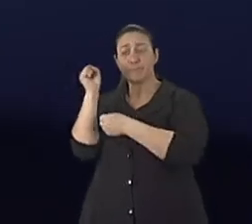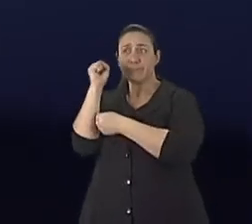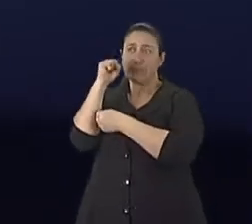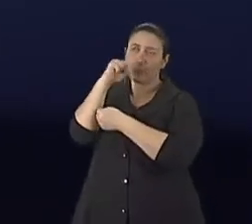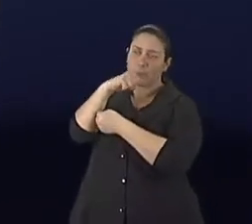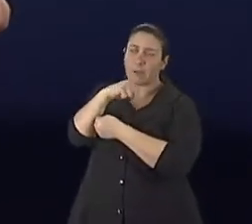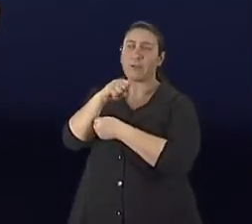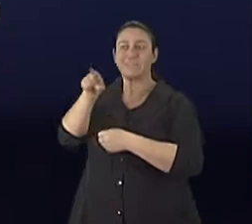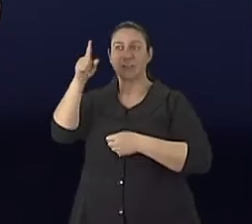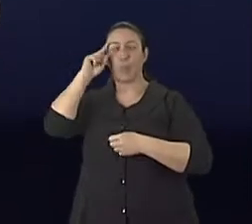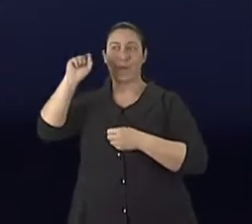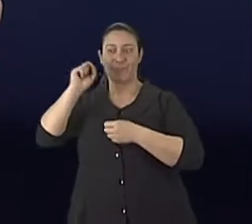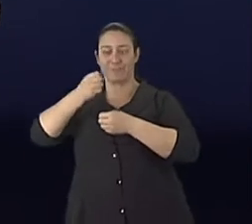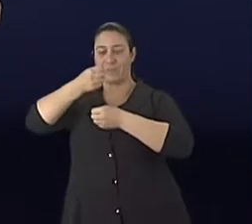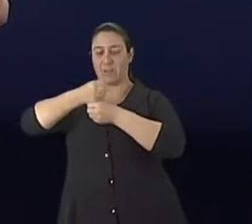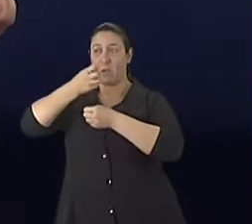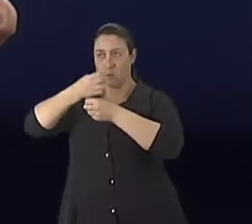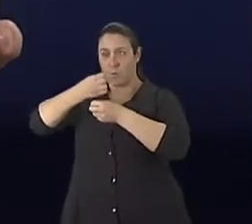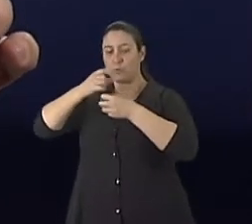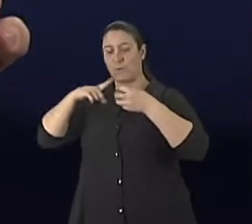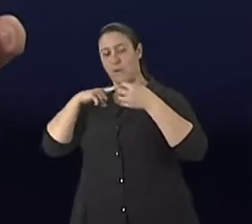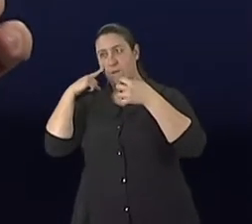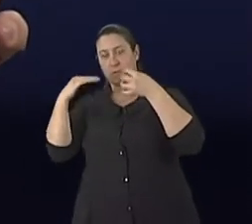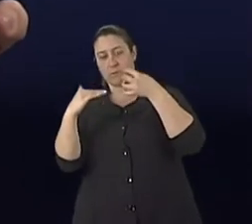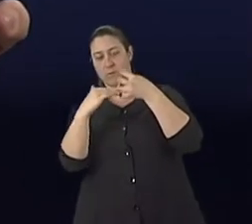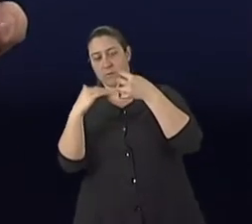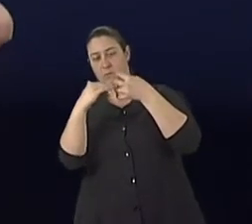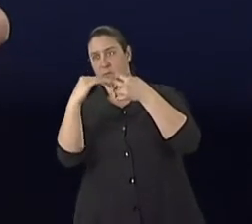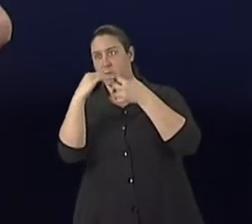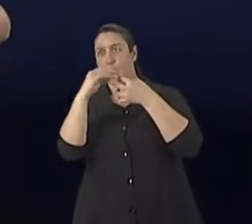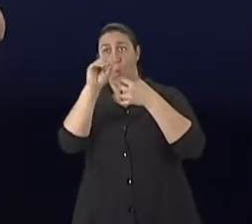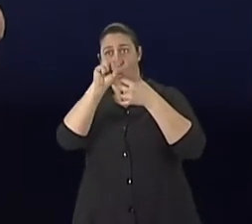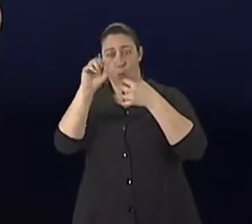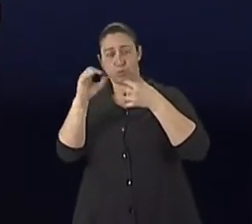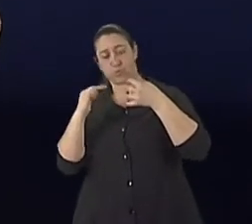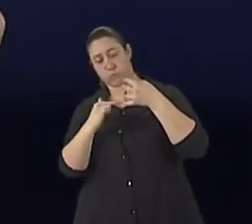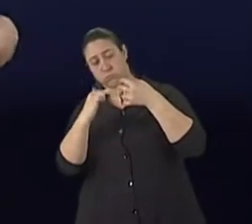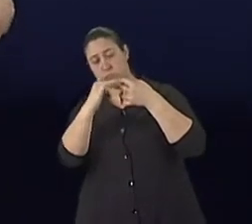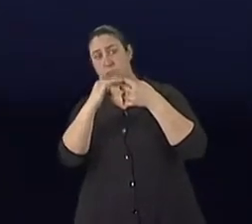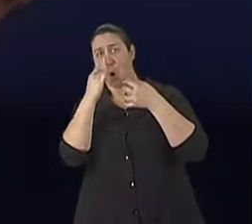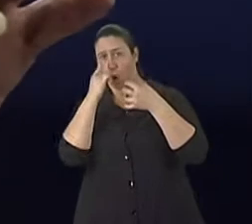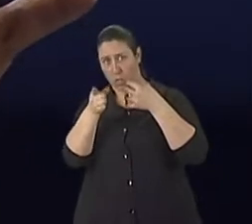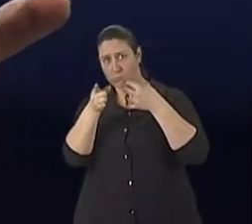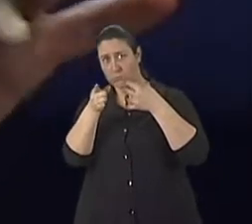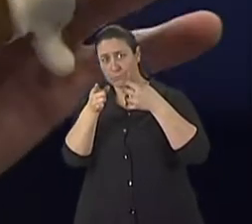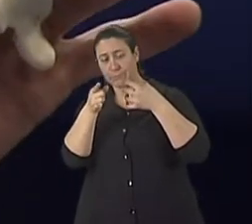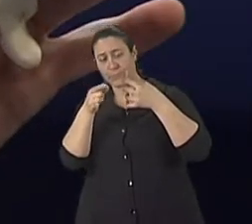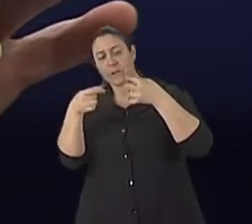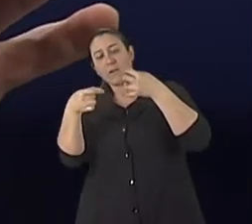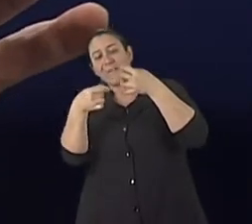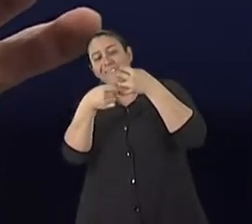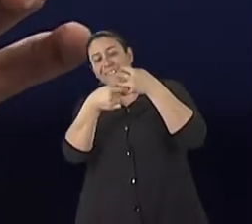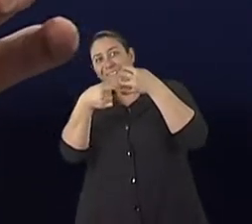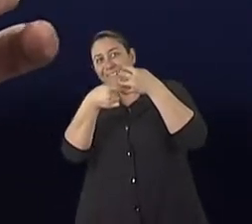entre 1 ou se outro tem o disco intervertebral o disco é uma substância é que ela é mais maior parte dela é a água